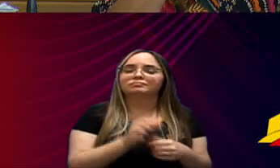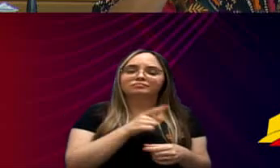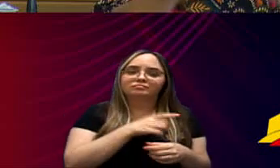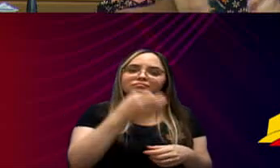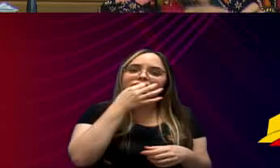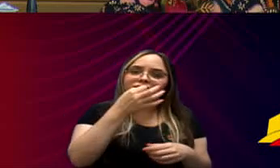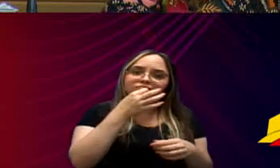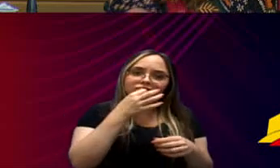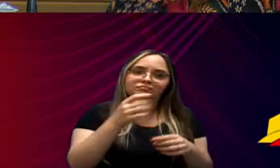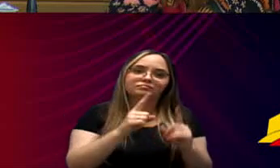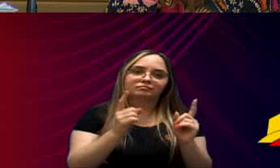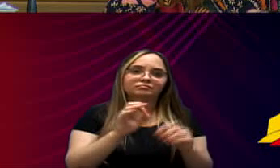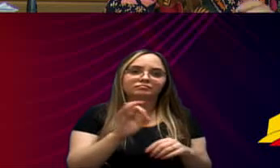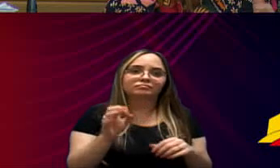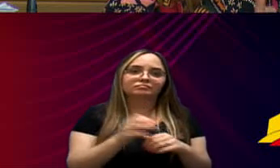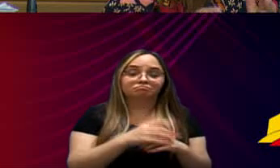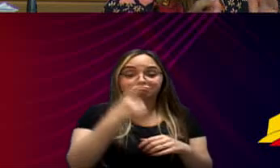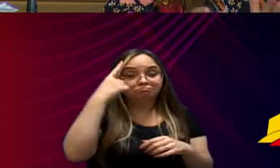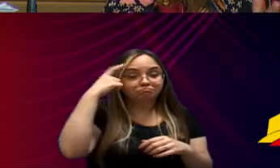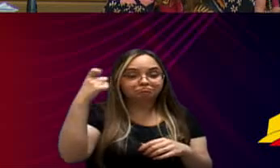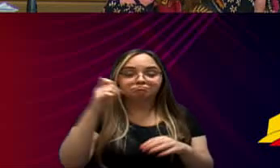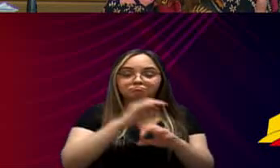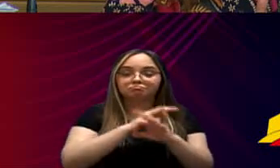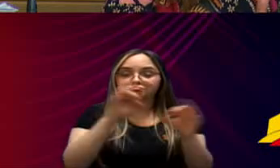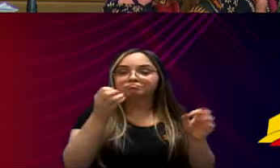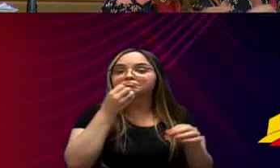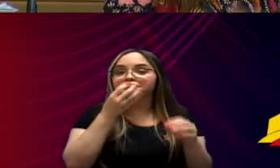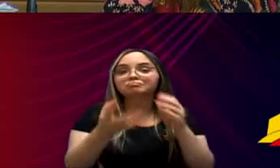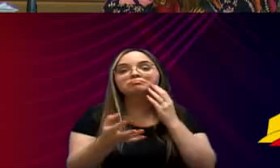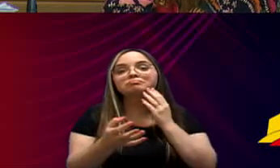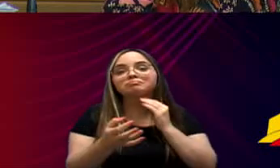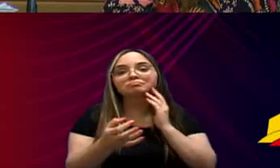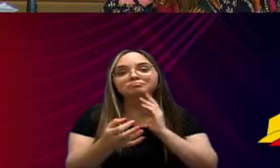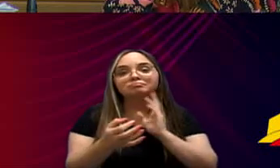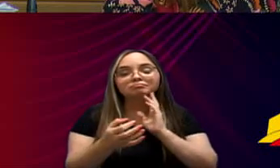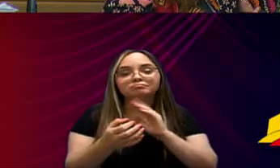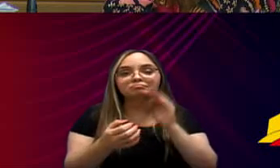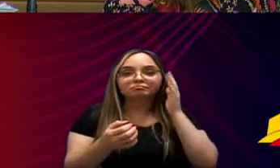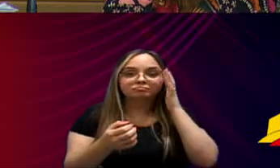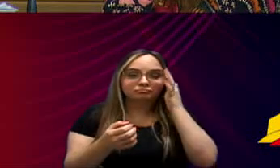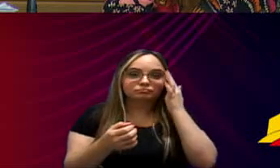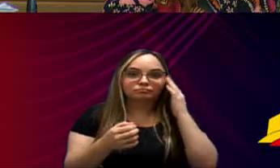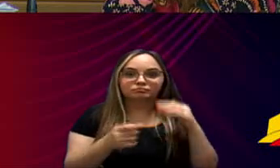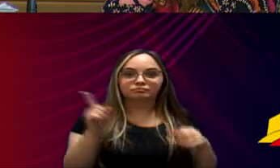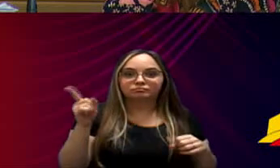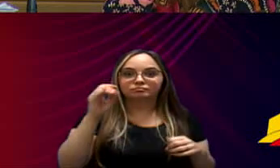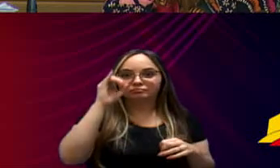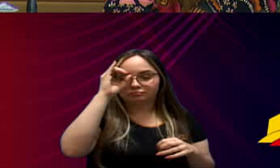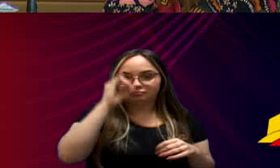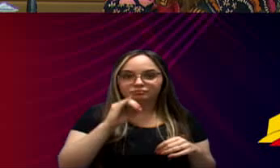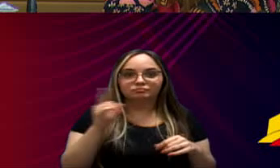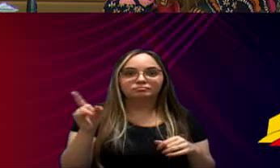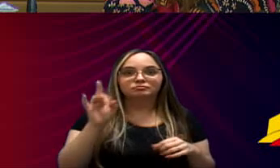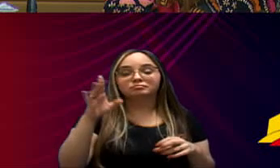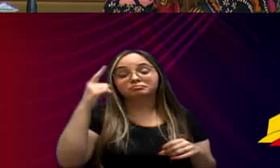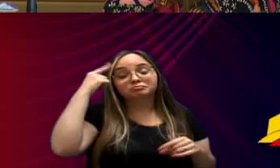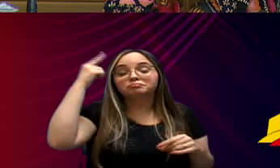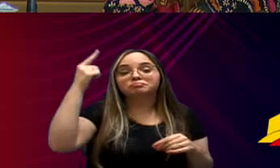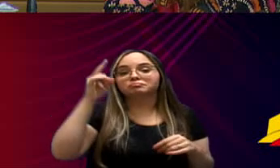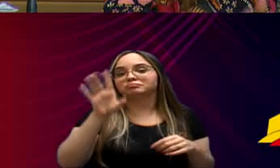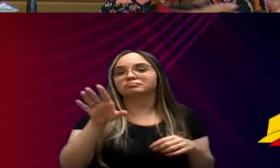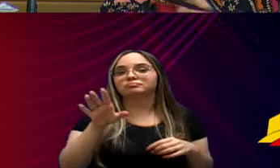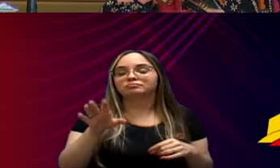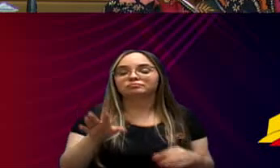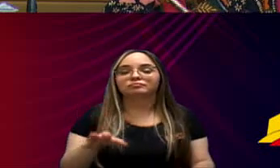som. Então, achei a ideia fantástica. Veja isso. Não, quem levantou a questão aqui foi a vereadora. Eu só